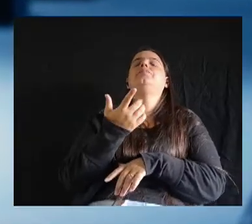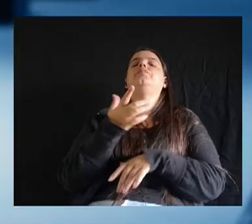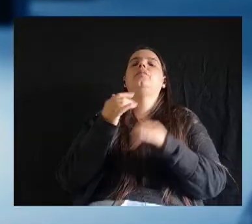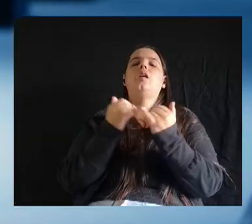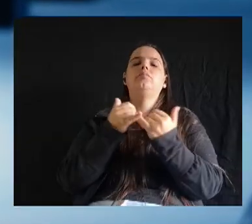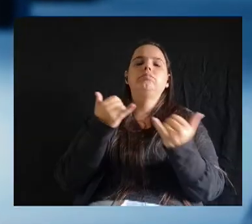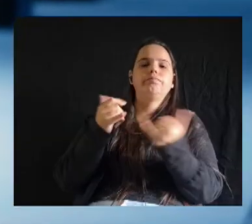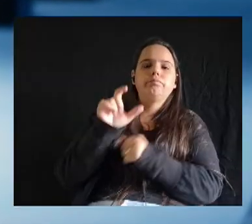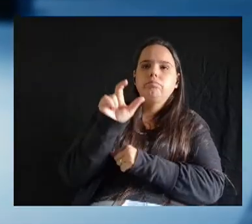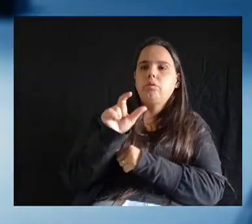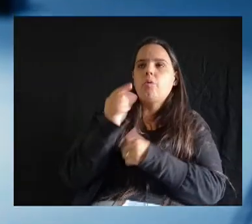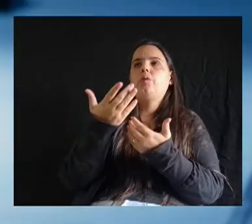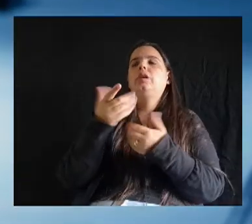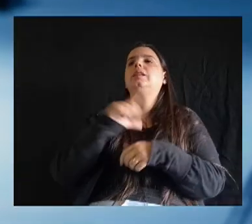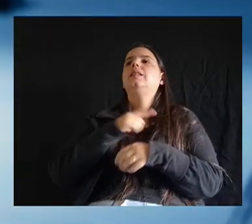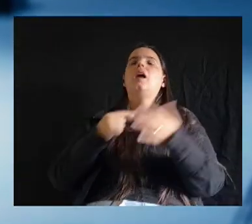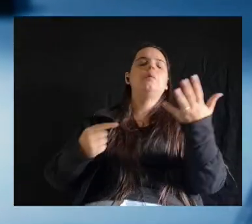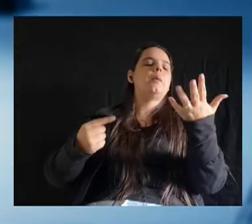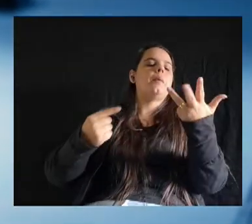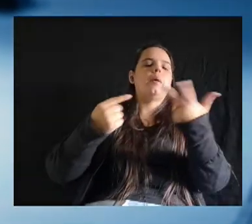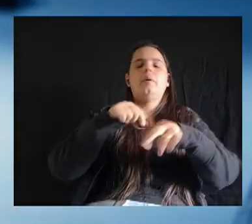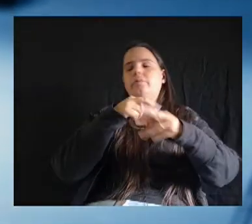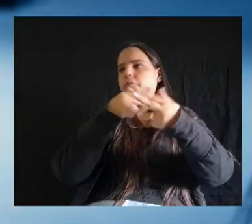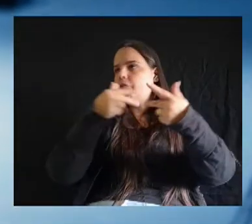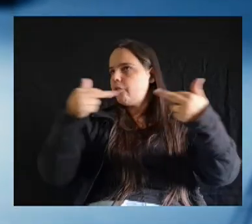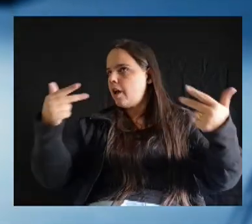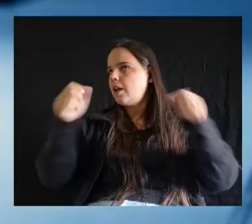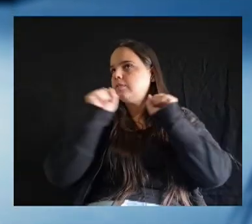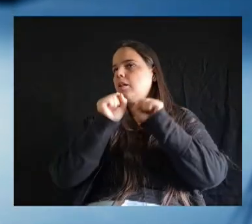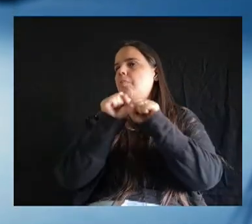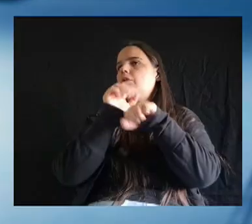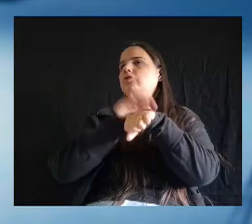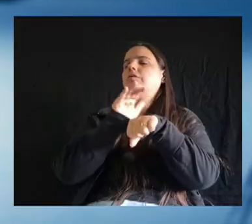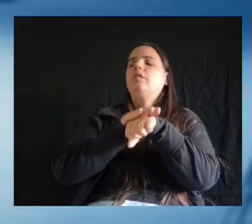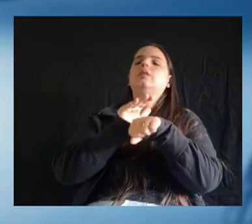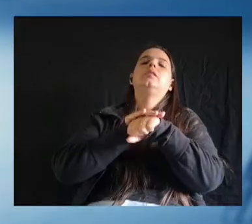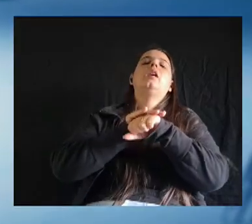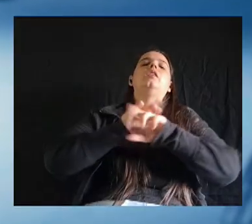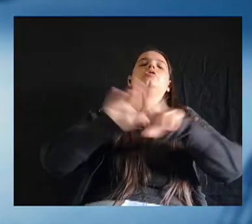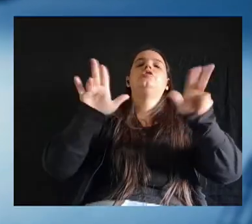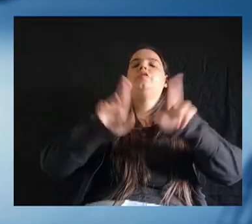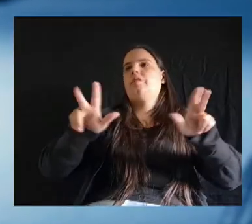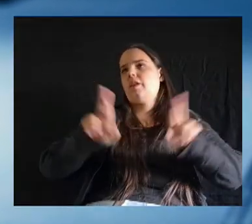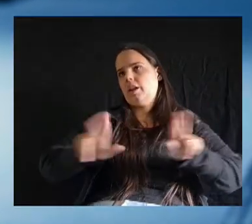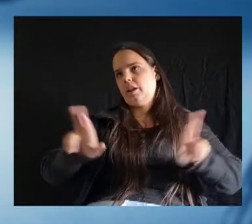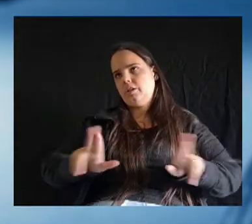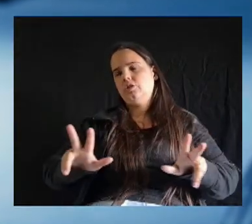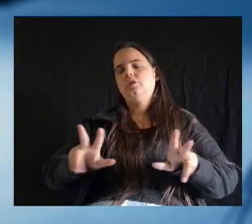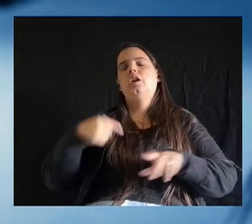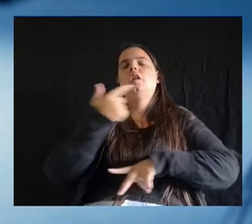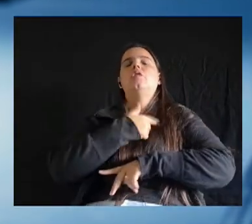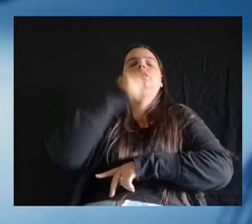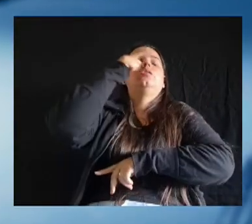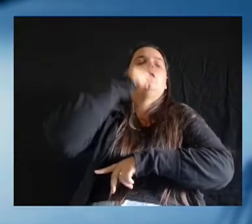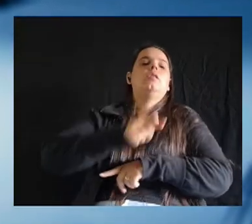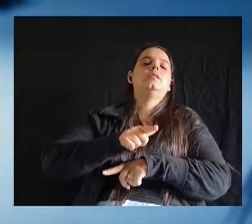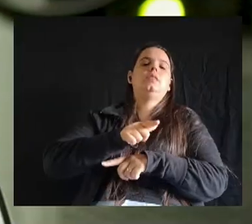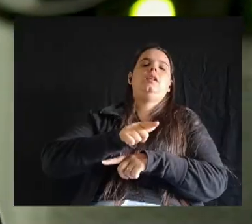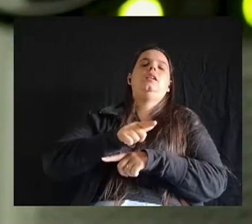abordagens, vários algoritmos que atuam em diferentes áreas para a gente conseguir, né, essa